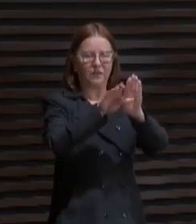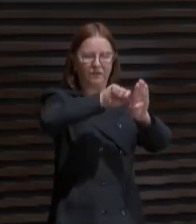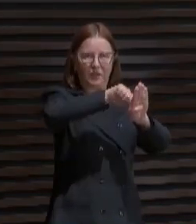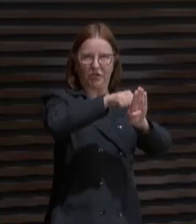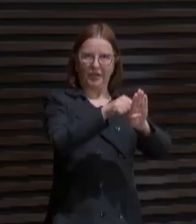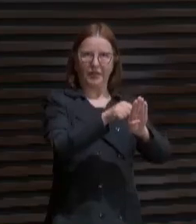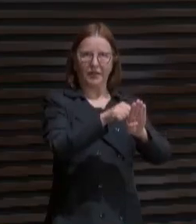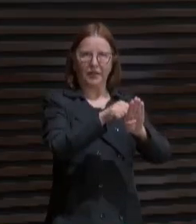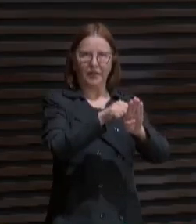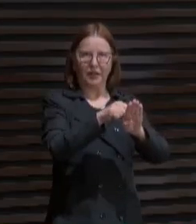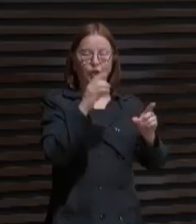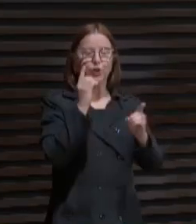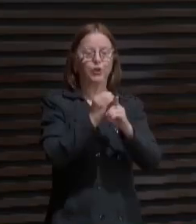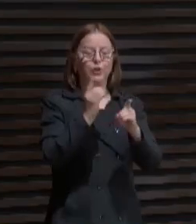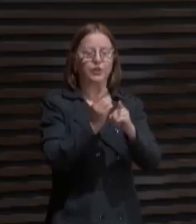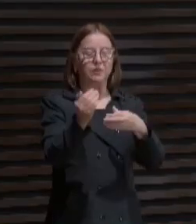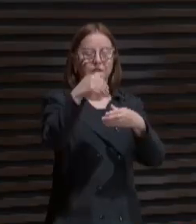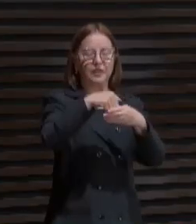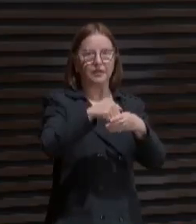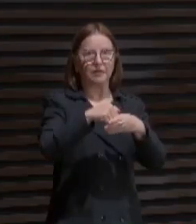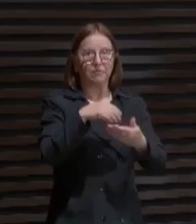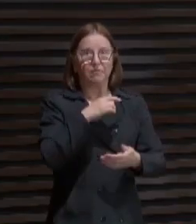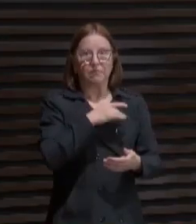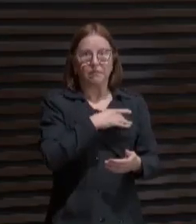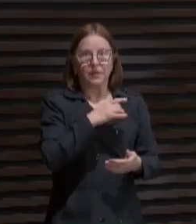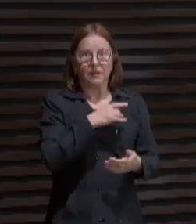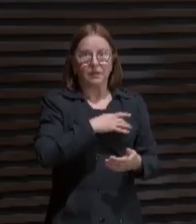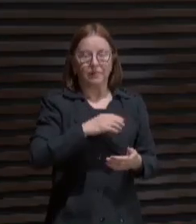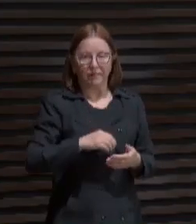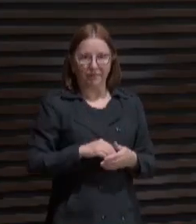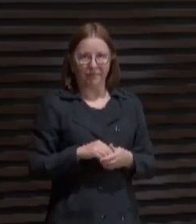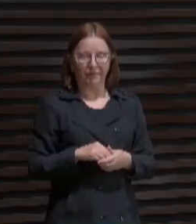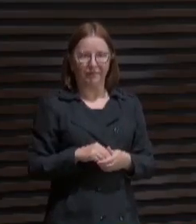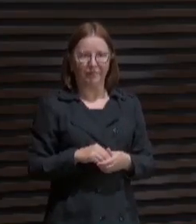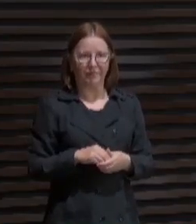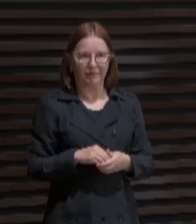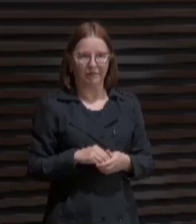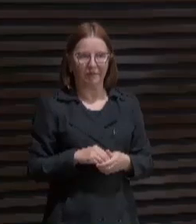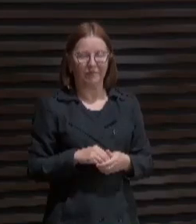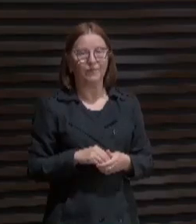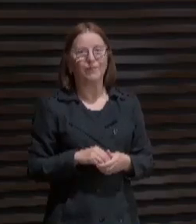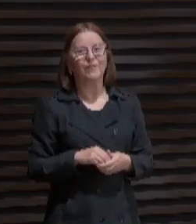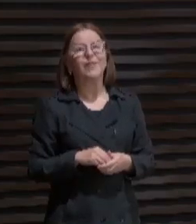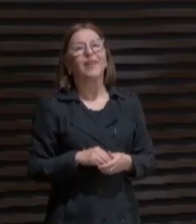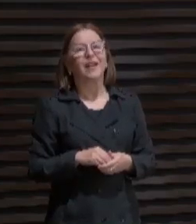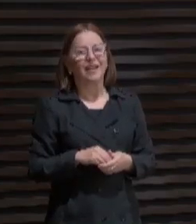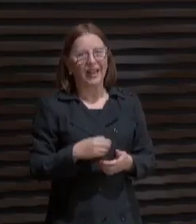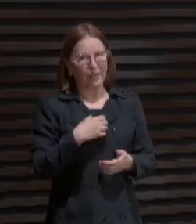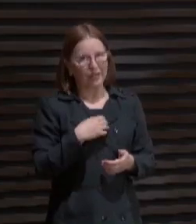com medo dos judeus. Mais um sentimento aflora na ausência de